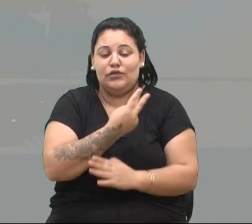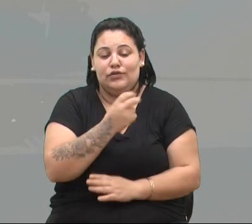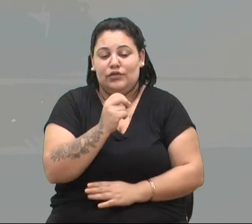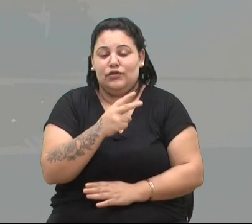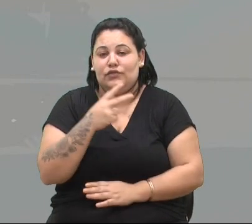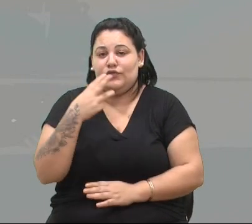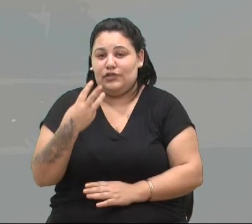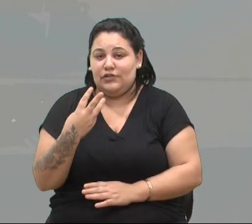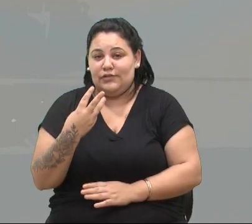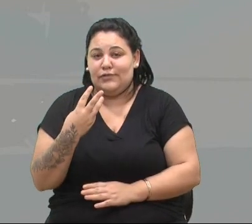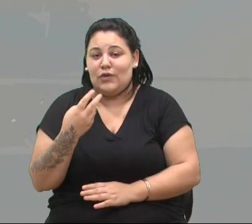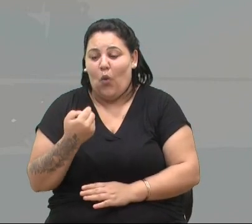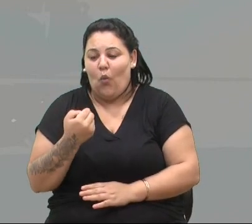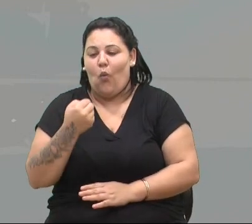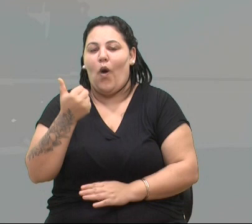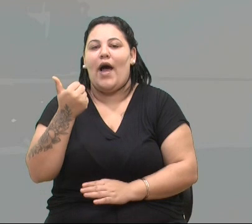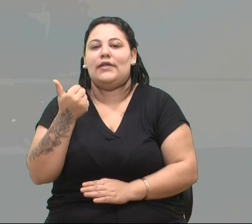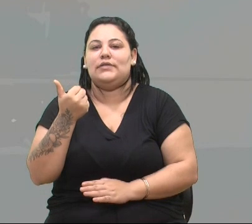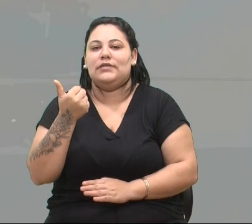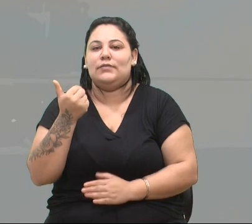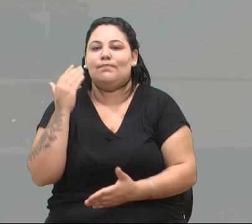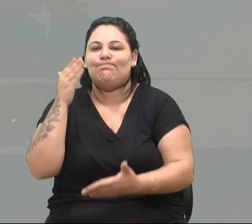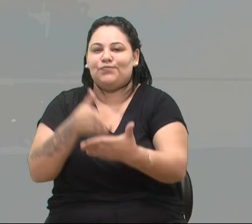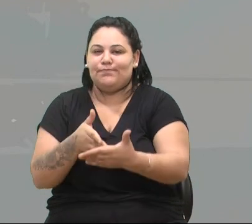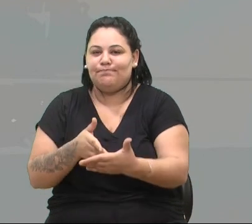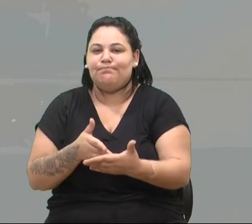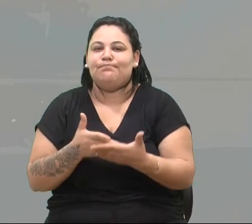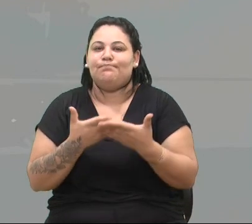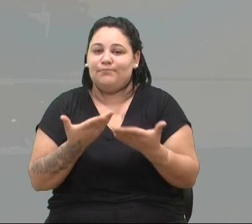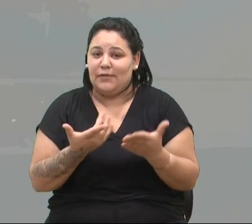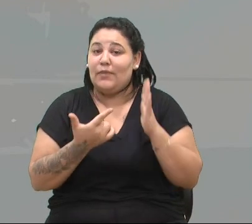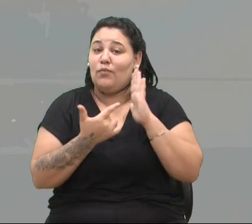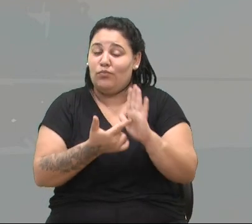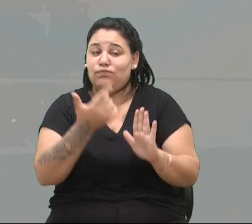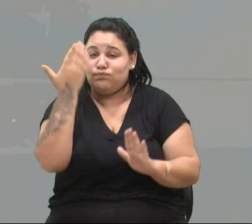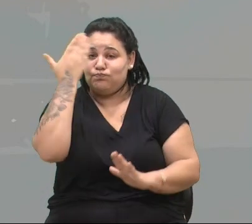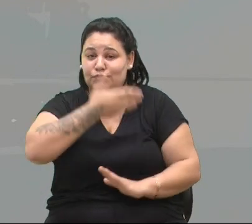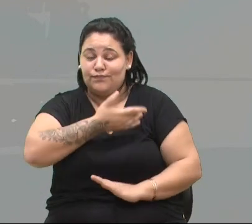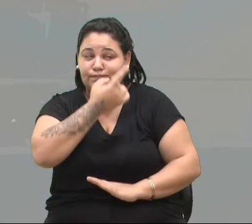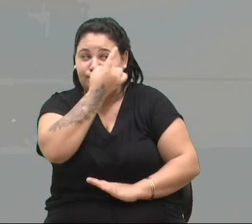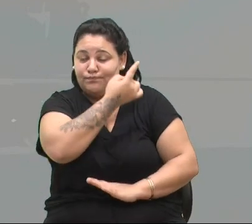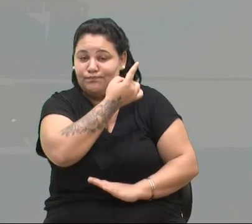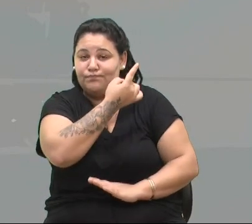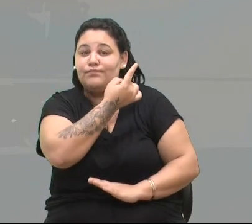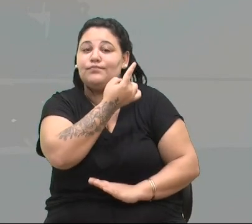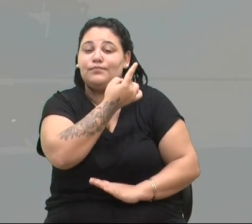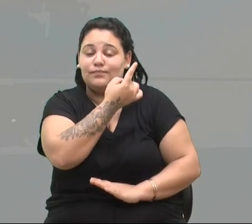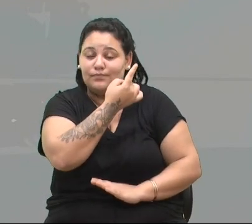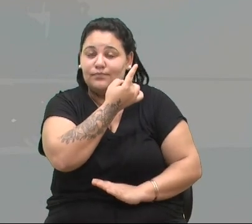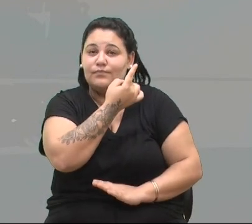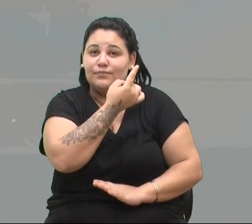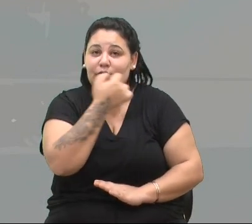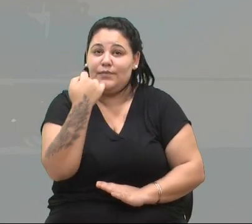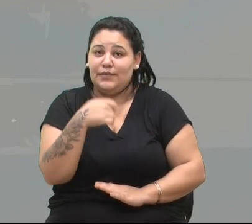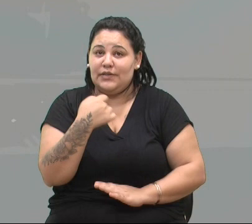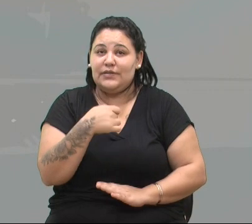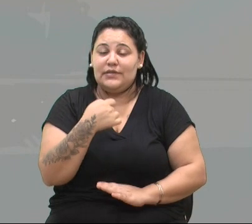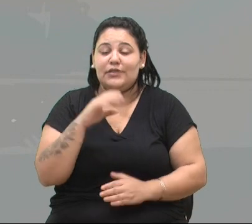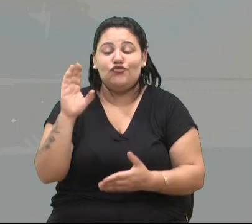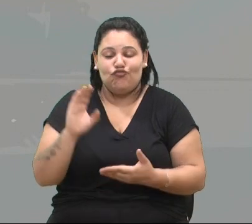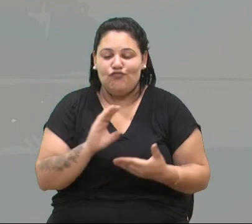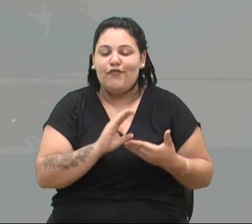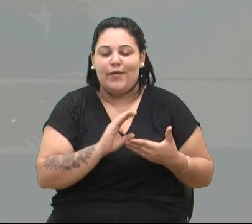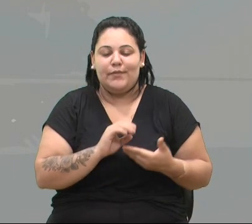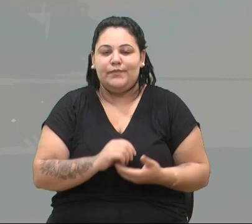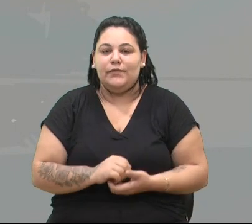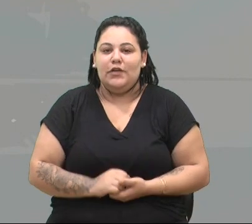quase empatou. Né? E está aí demonstrado o grande volume que está precisando ser aportado. Pode